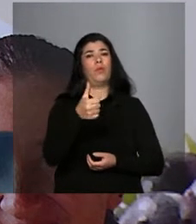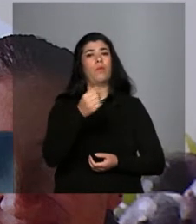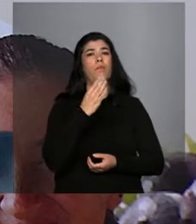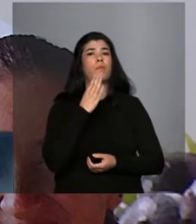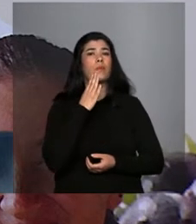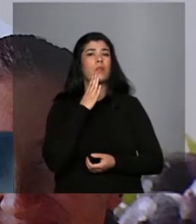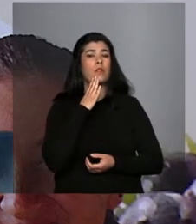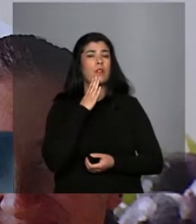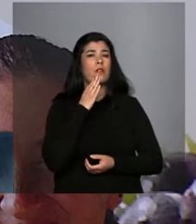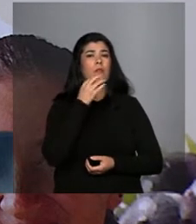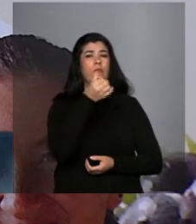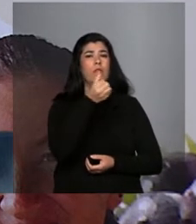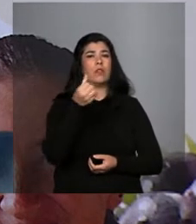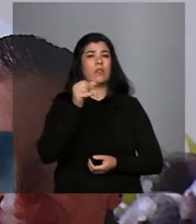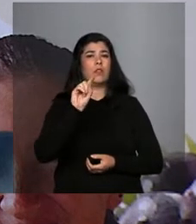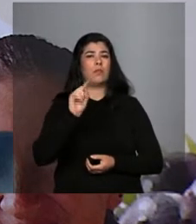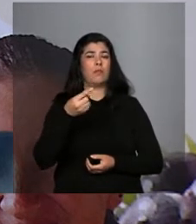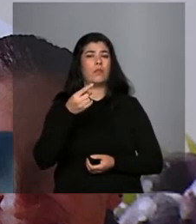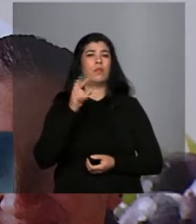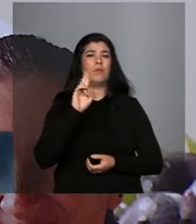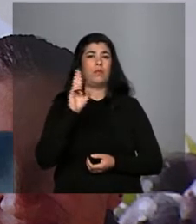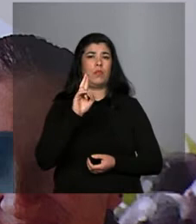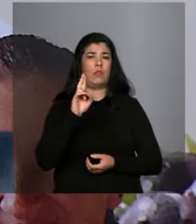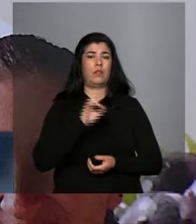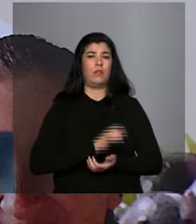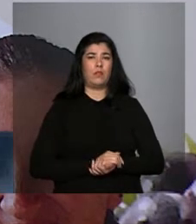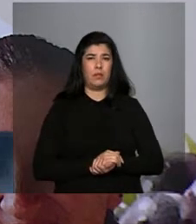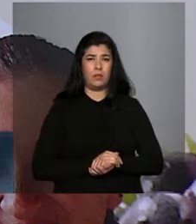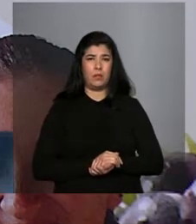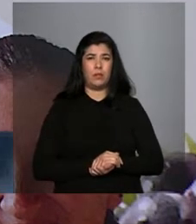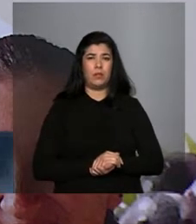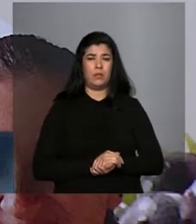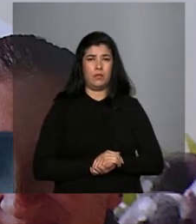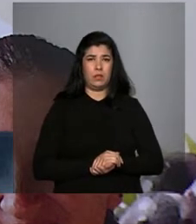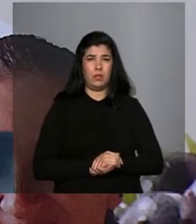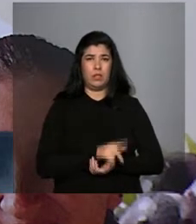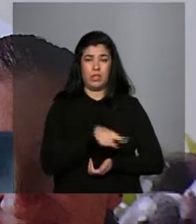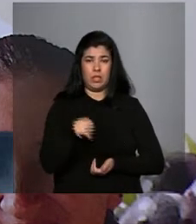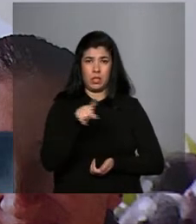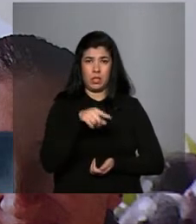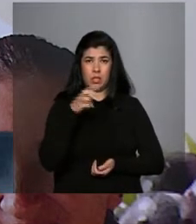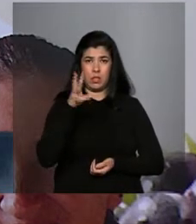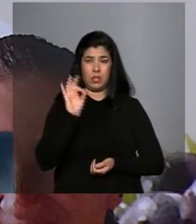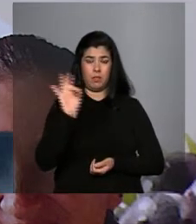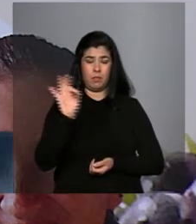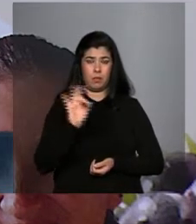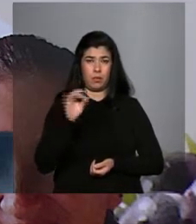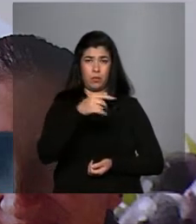R$ 1,6 bilhão. Esses 30% consumidos